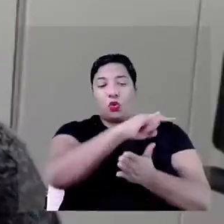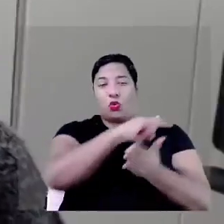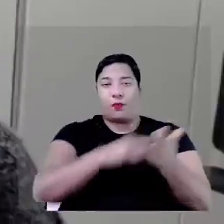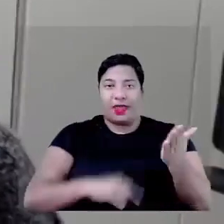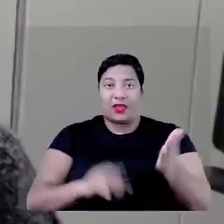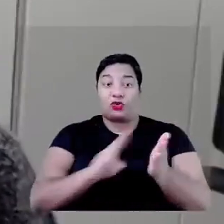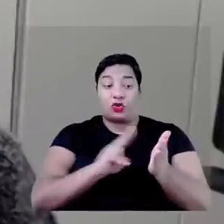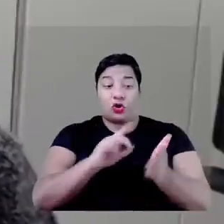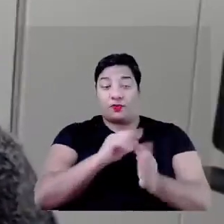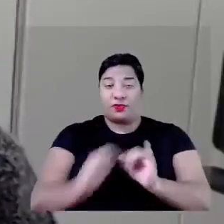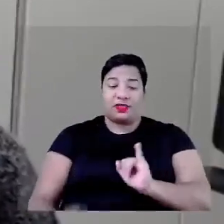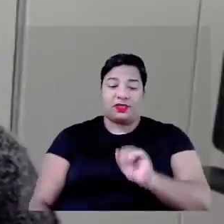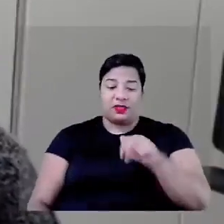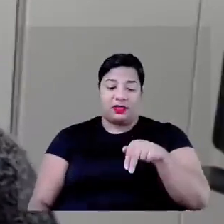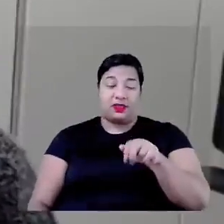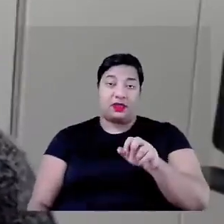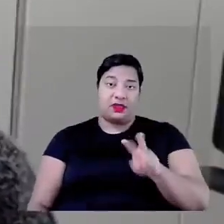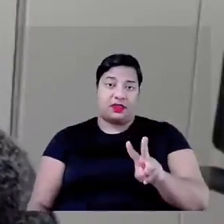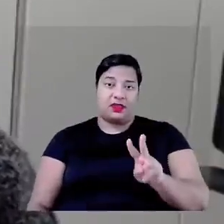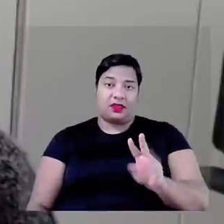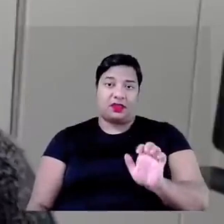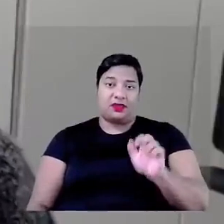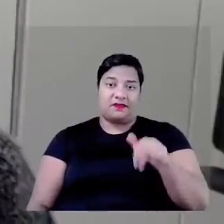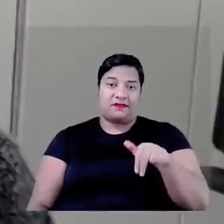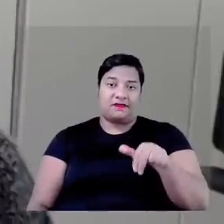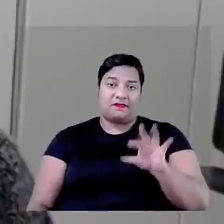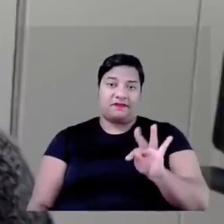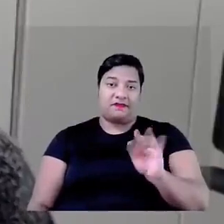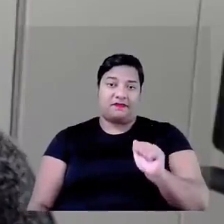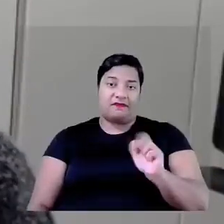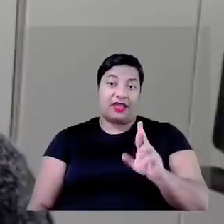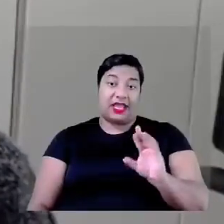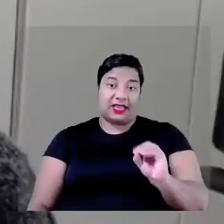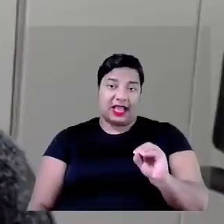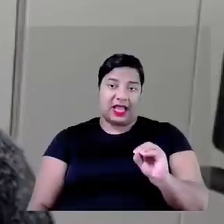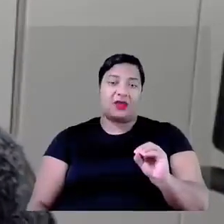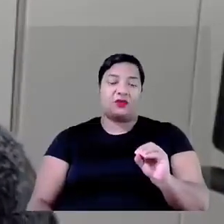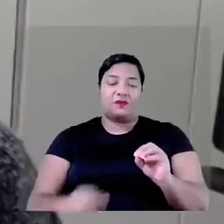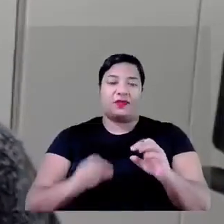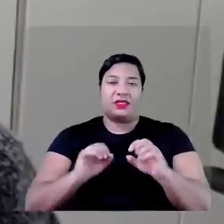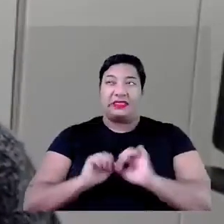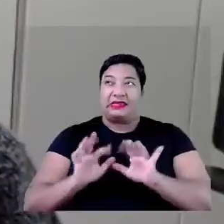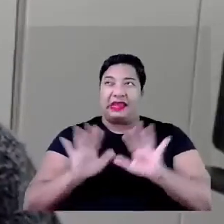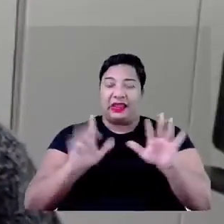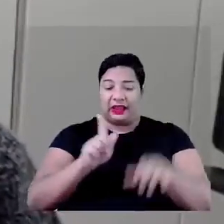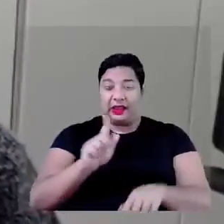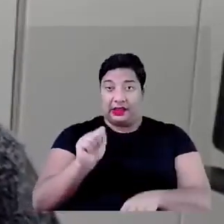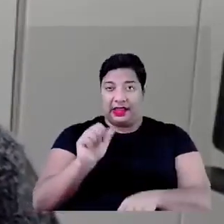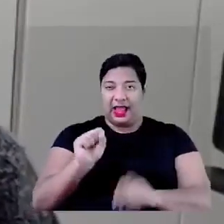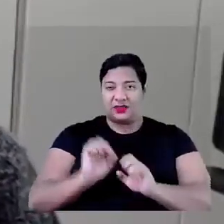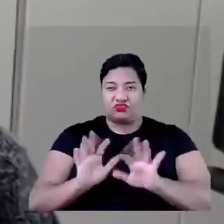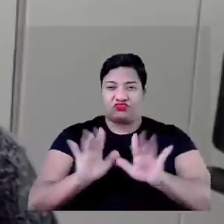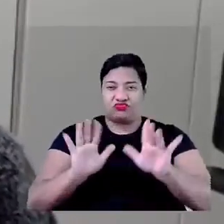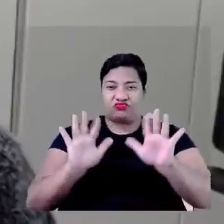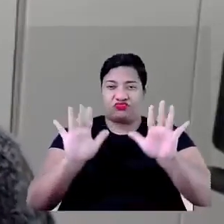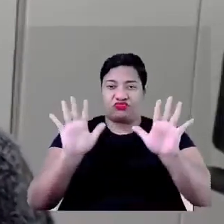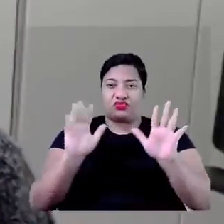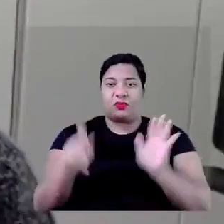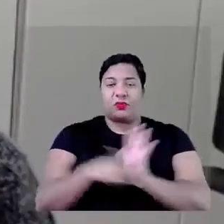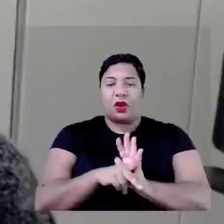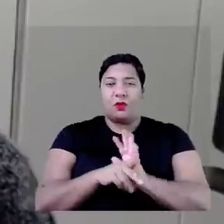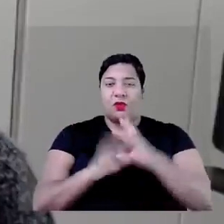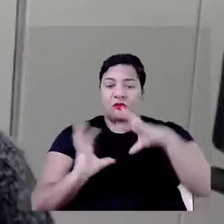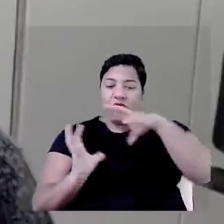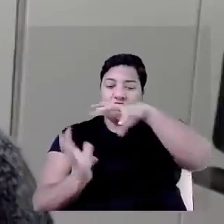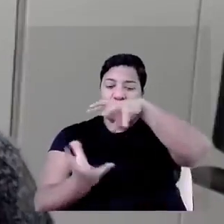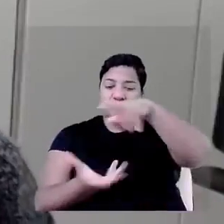estufa. Então, eu tenho sentido aí nesses 2 últimos anos um movimento muito intenso dentro do Poder Judiciário,